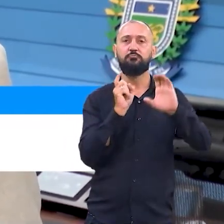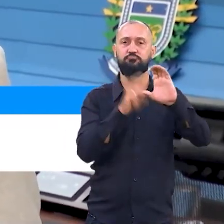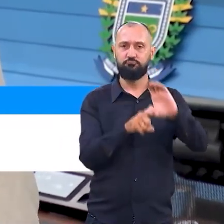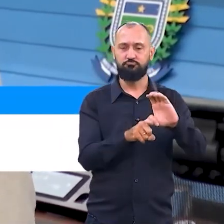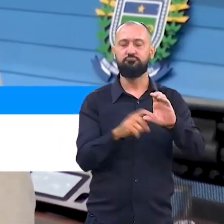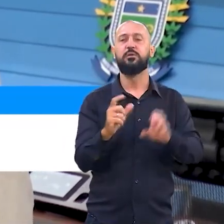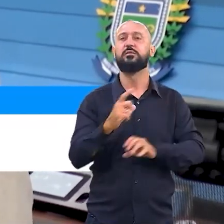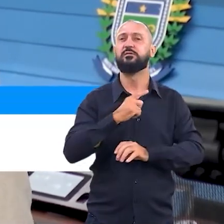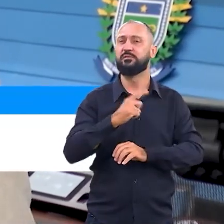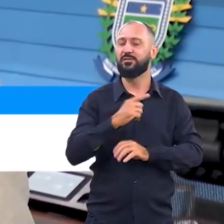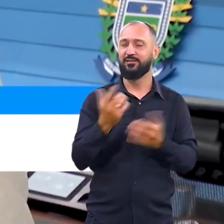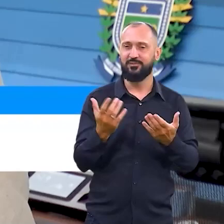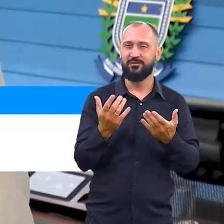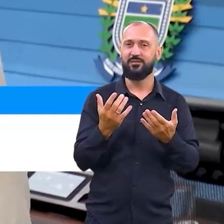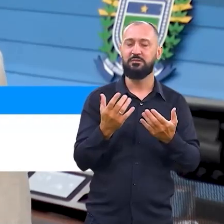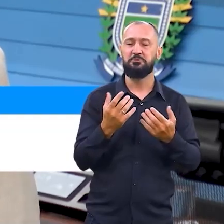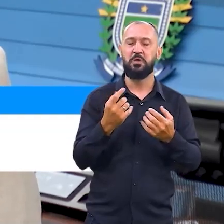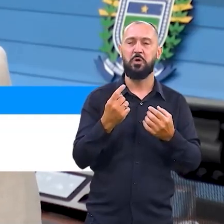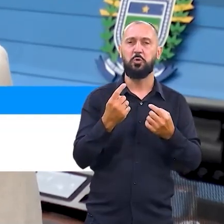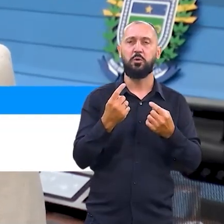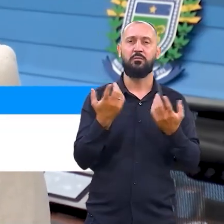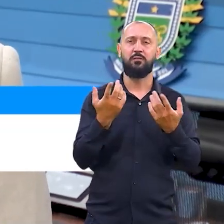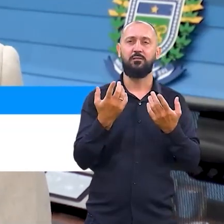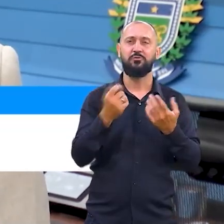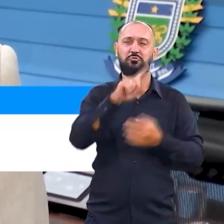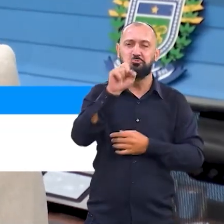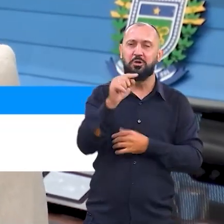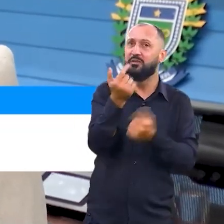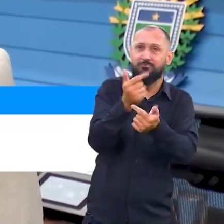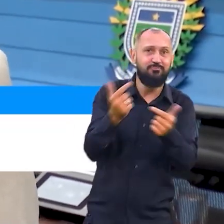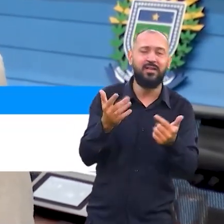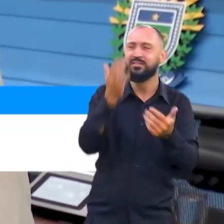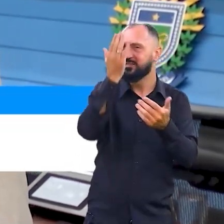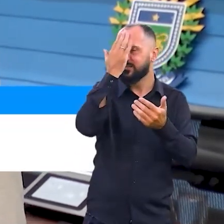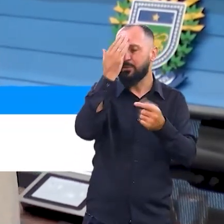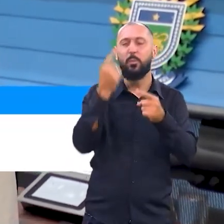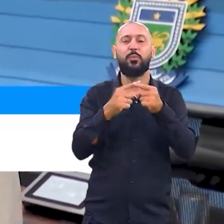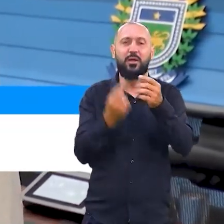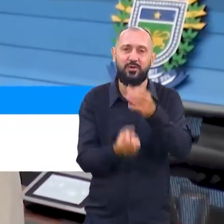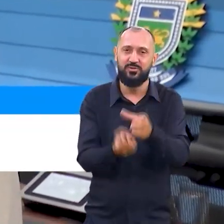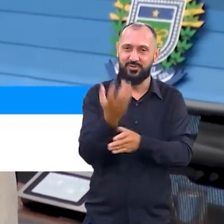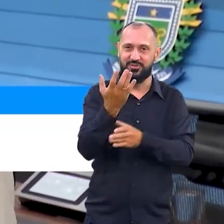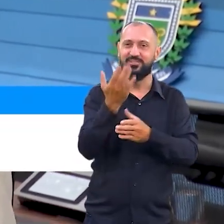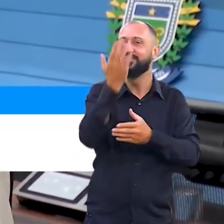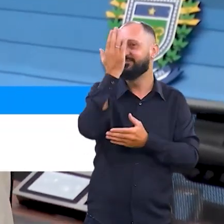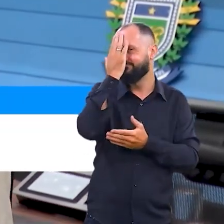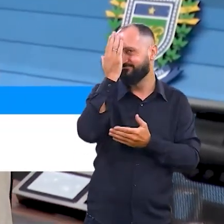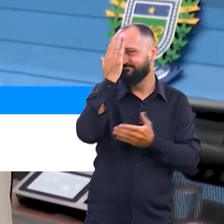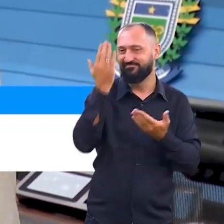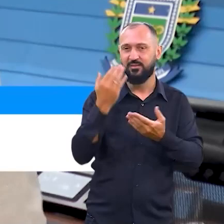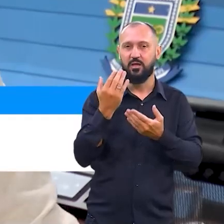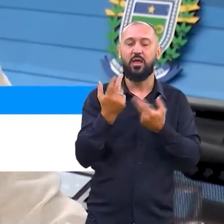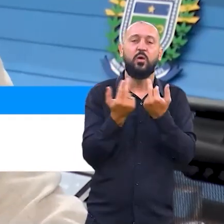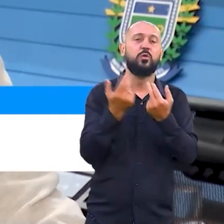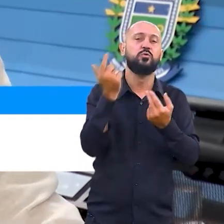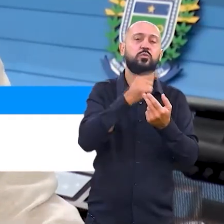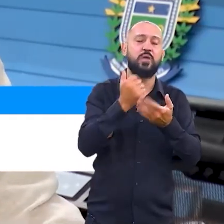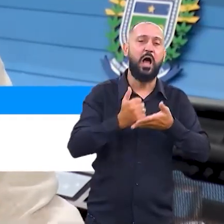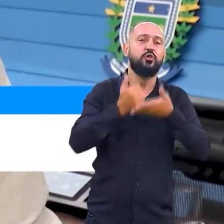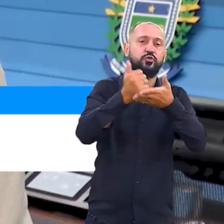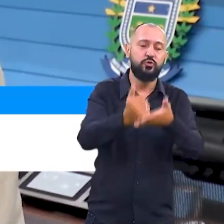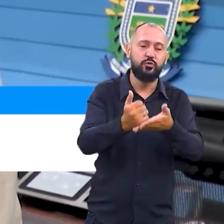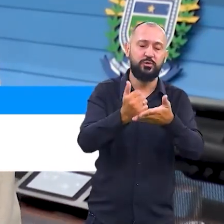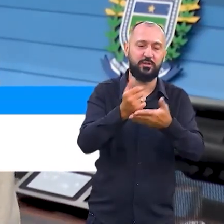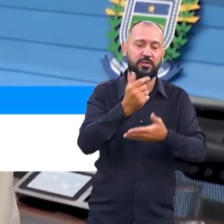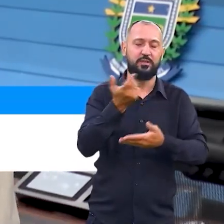que o déficit existe, isso é absolutamente indiscutível, né, sabemos os motivos e também assim como